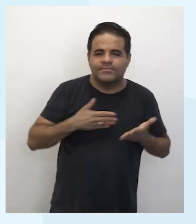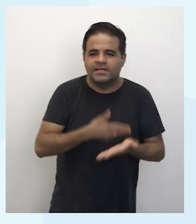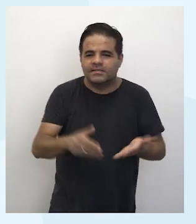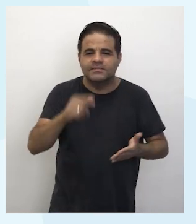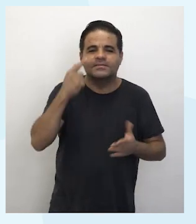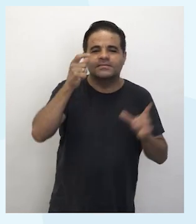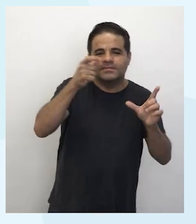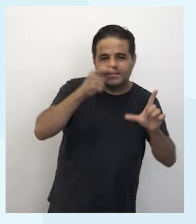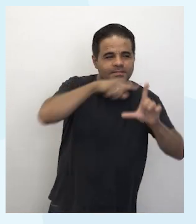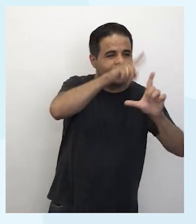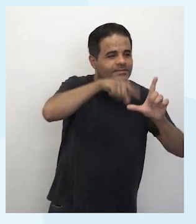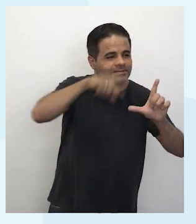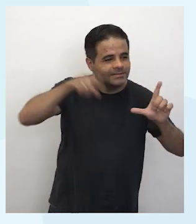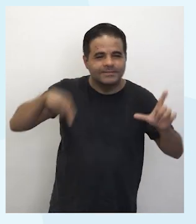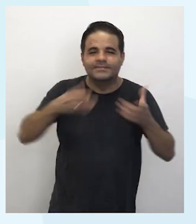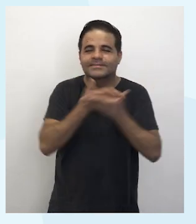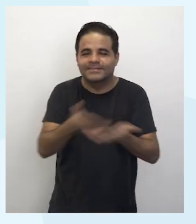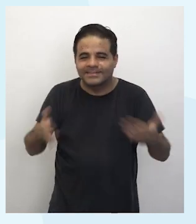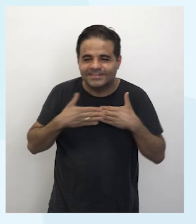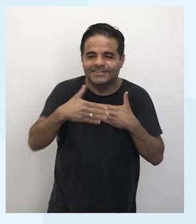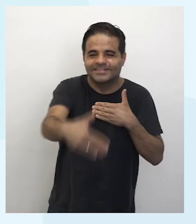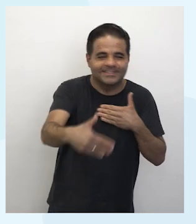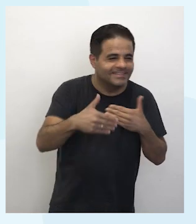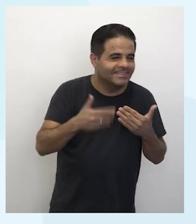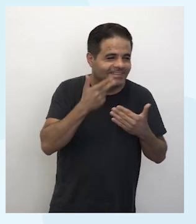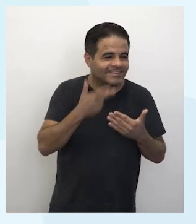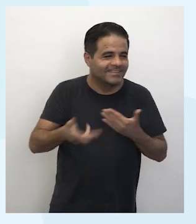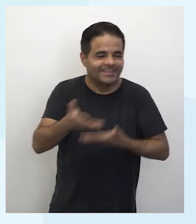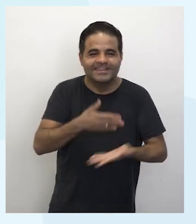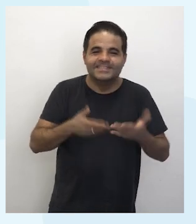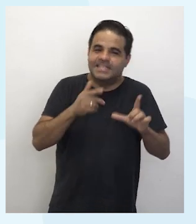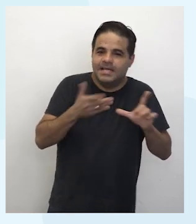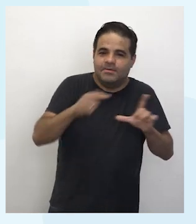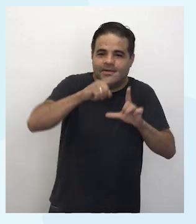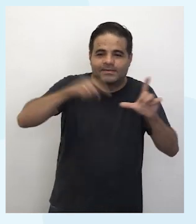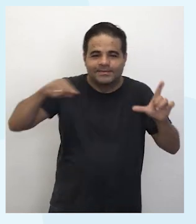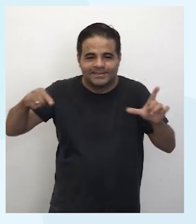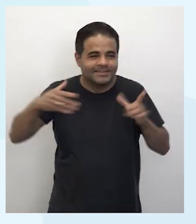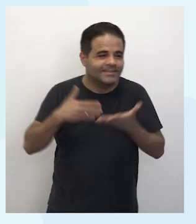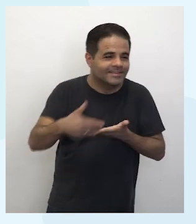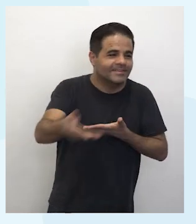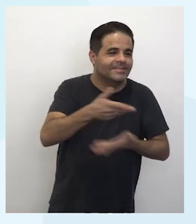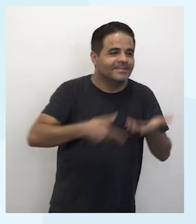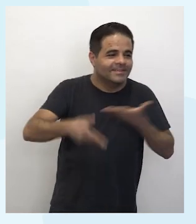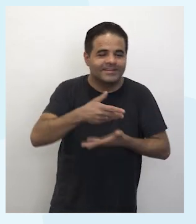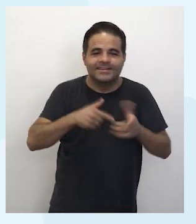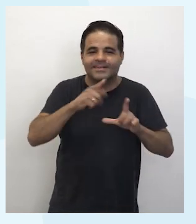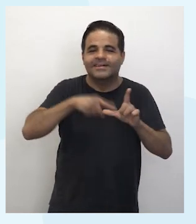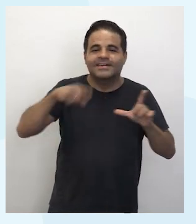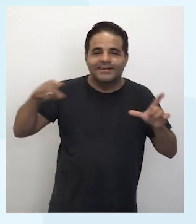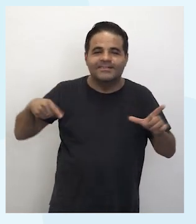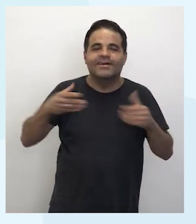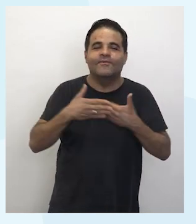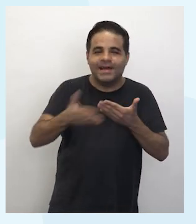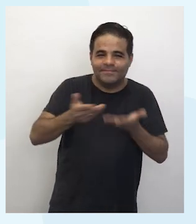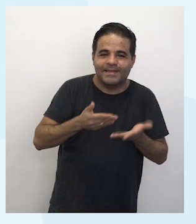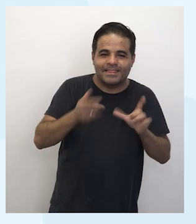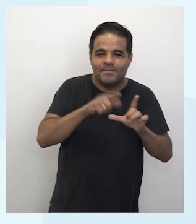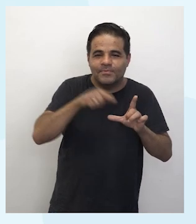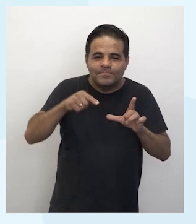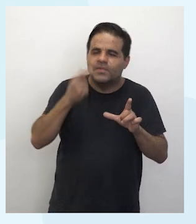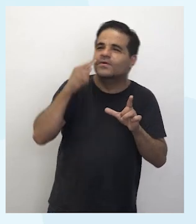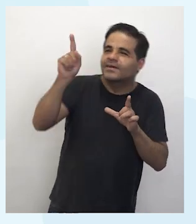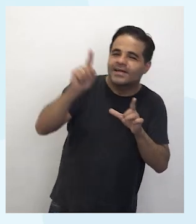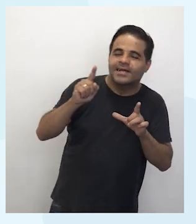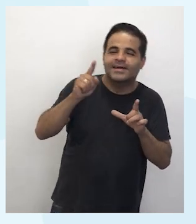bem o gráfico, estudante. Essa é a base aí, né, a fonte energéticas do nosso país, a matriz energética. Veja aí se ela é